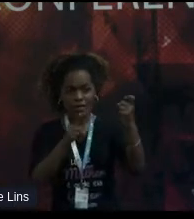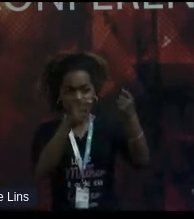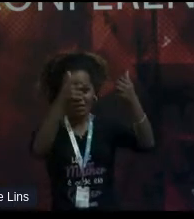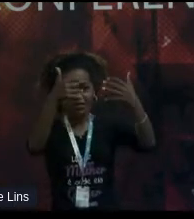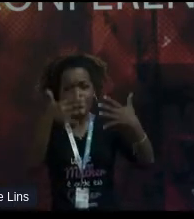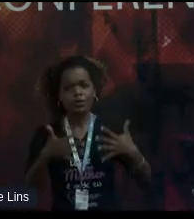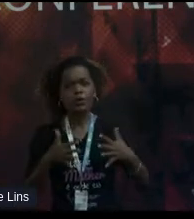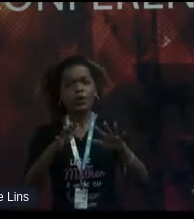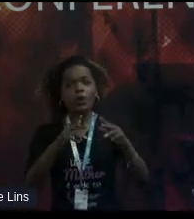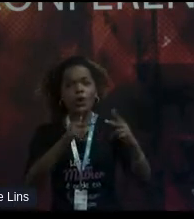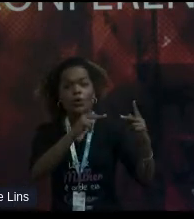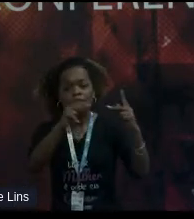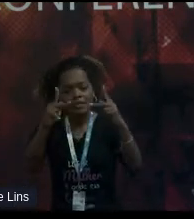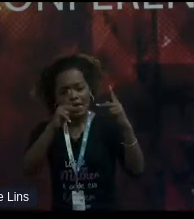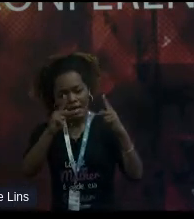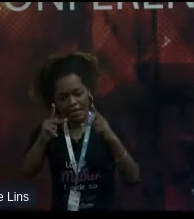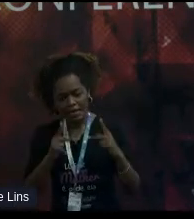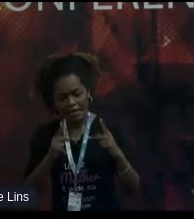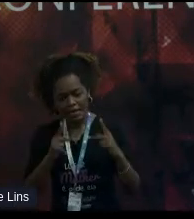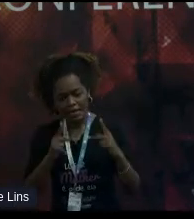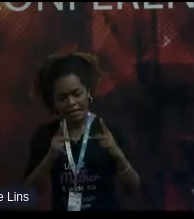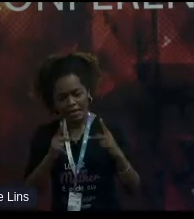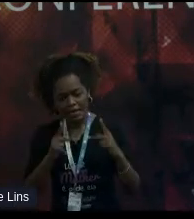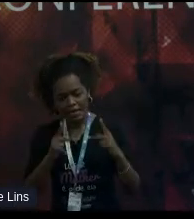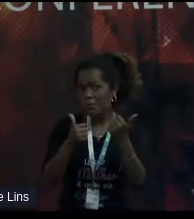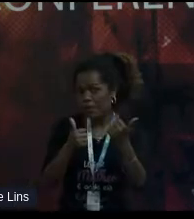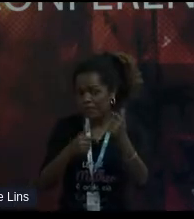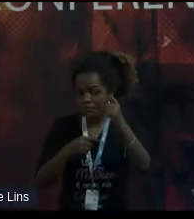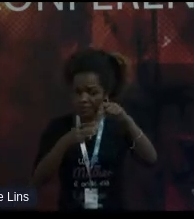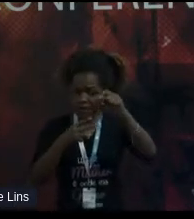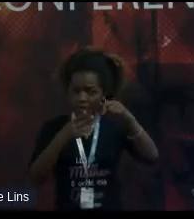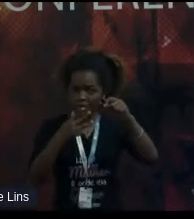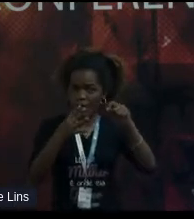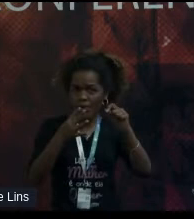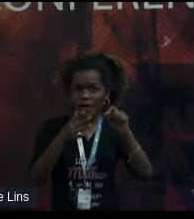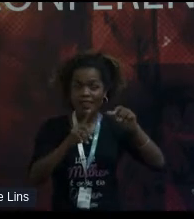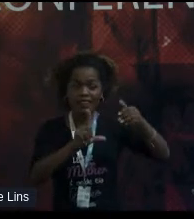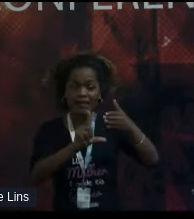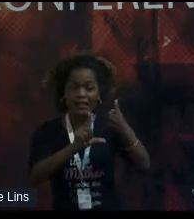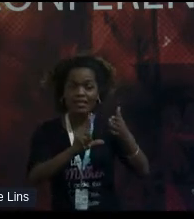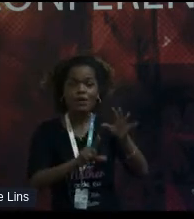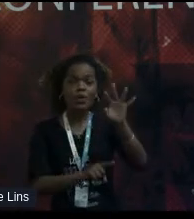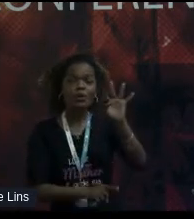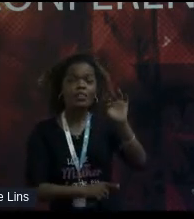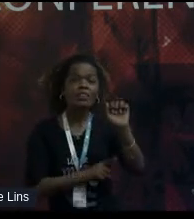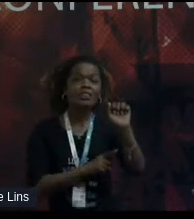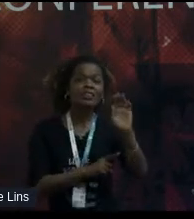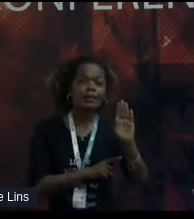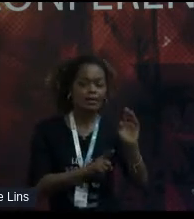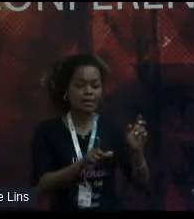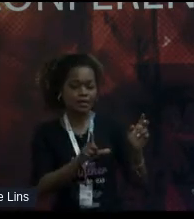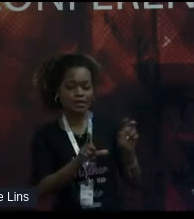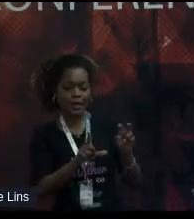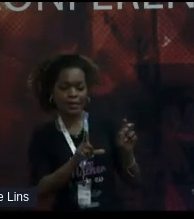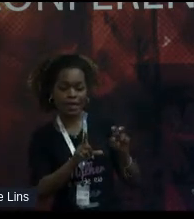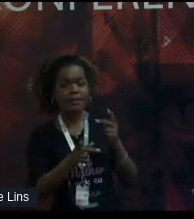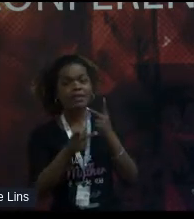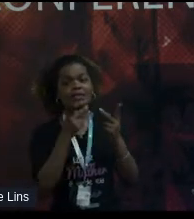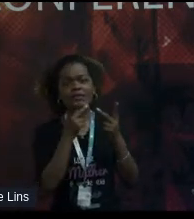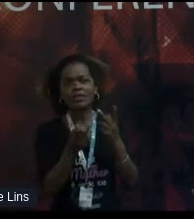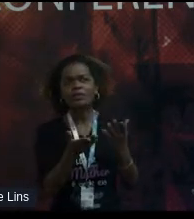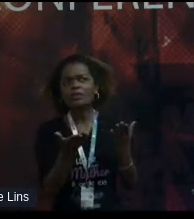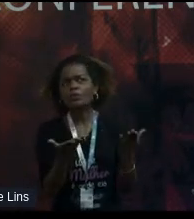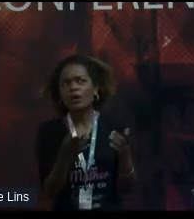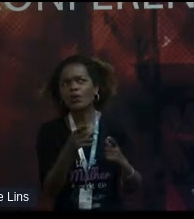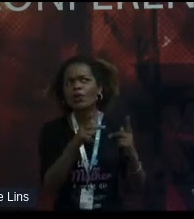links estão funcionando somente para a questão da navegação por tab. Na navegação por tab ele está falando qual é o